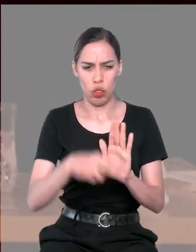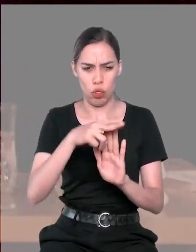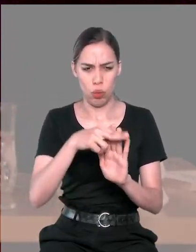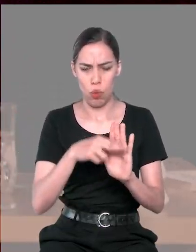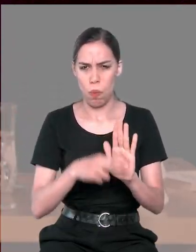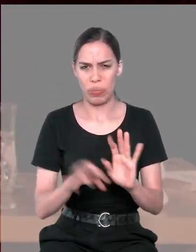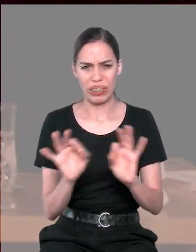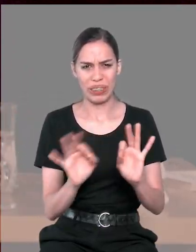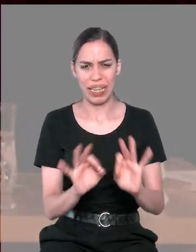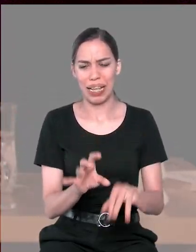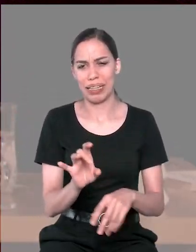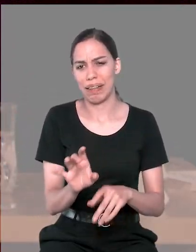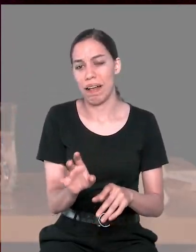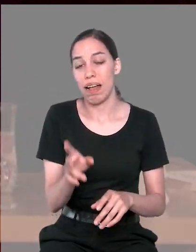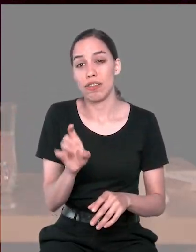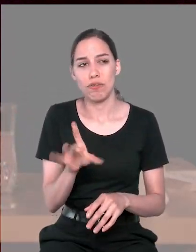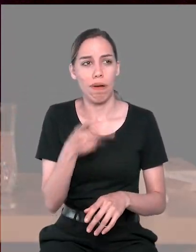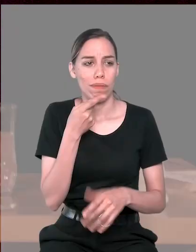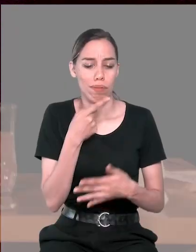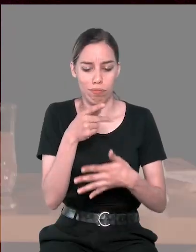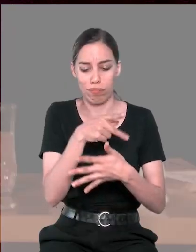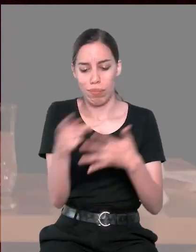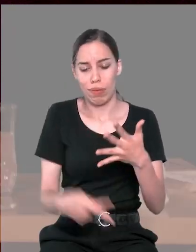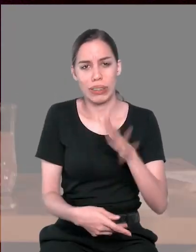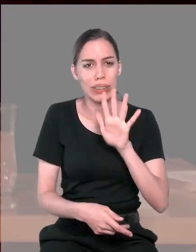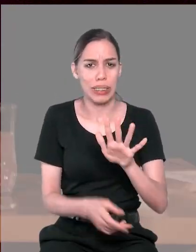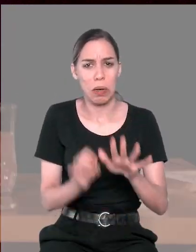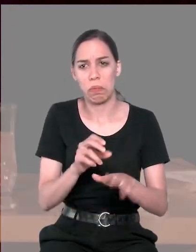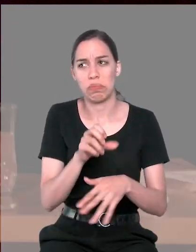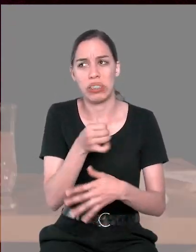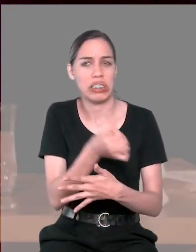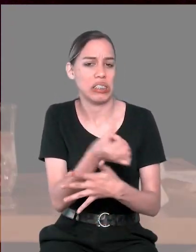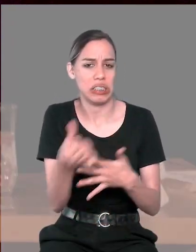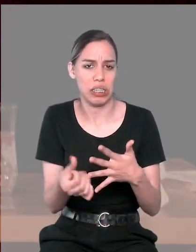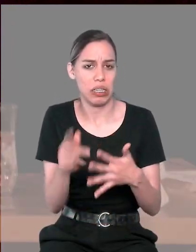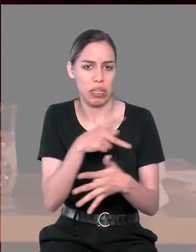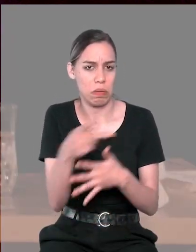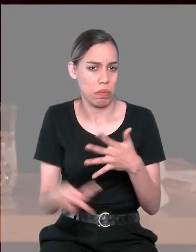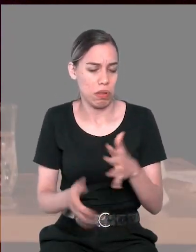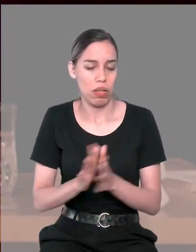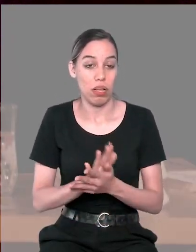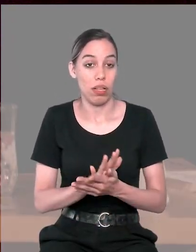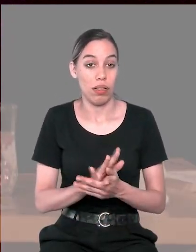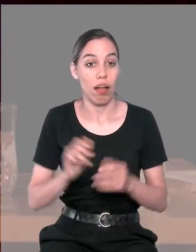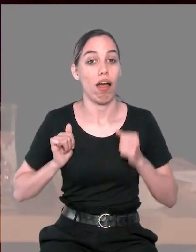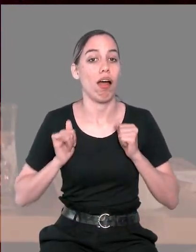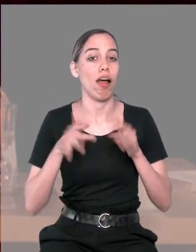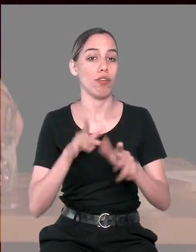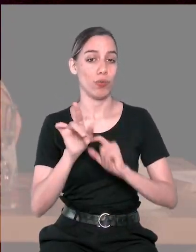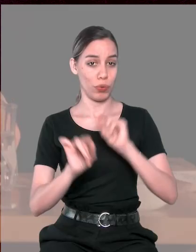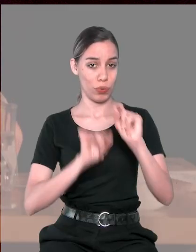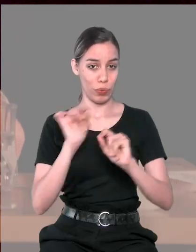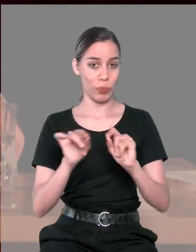gramática, eu não falei... Gente, eu só dei 5 parâmetros, ou 6. A questão é que o ato, ele é... O